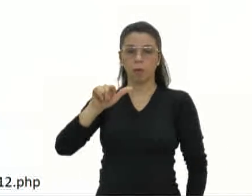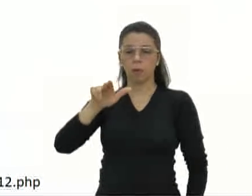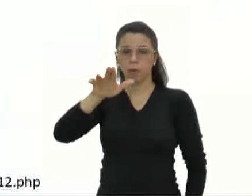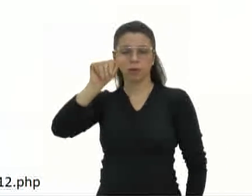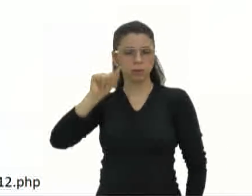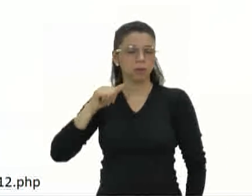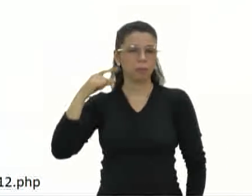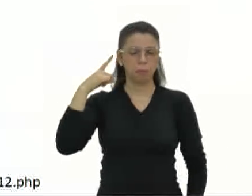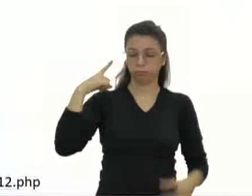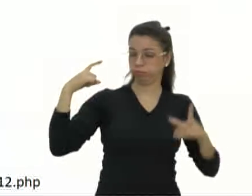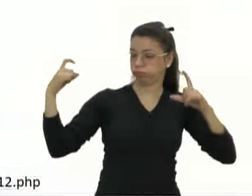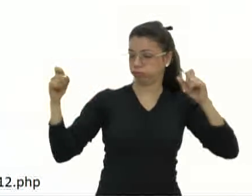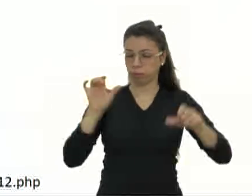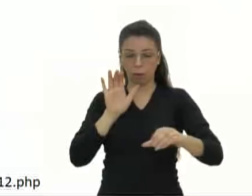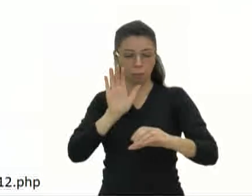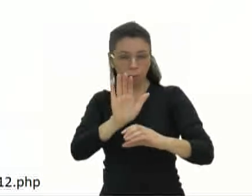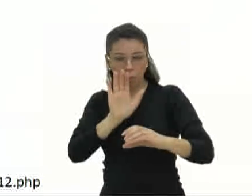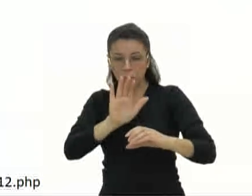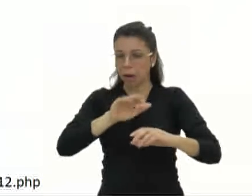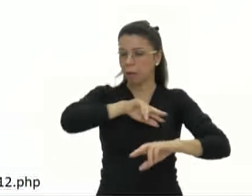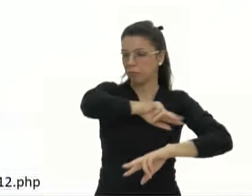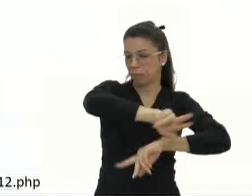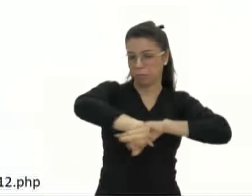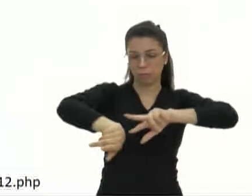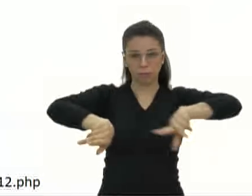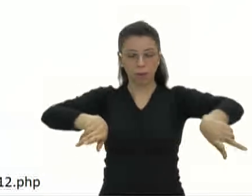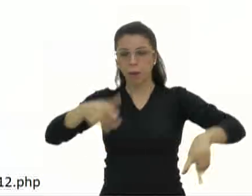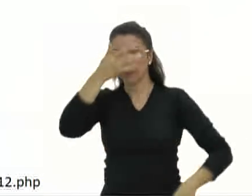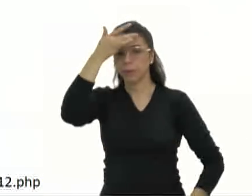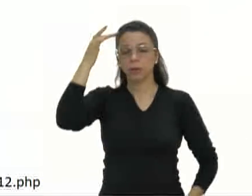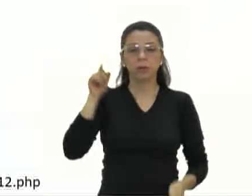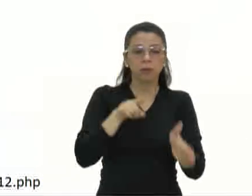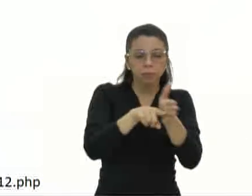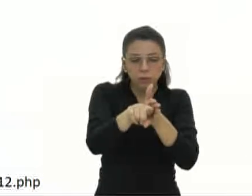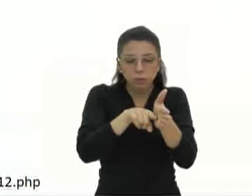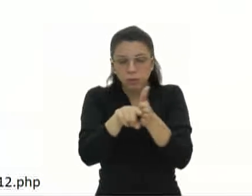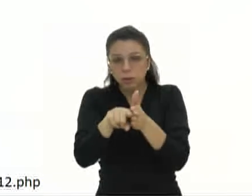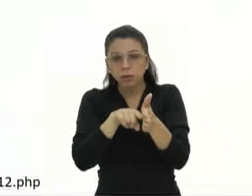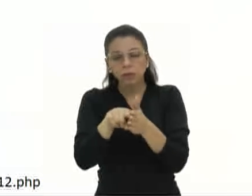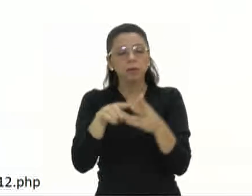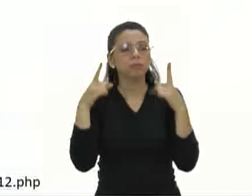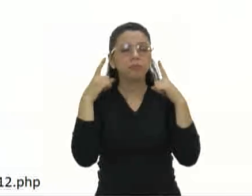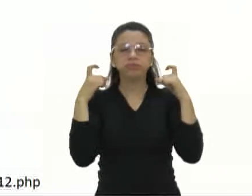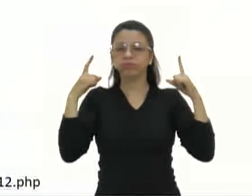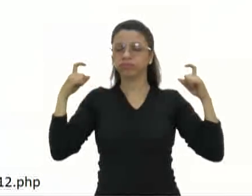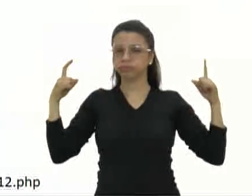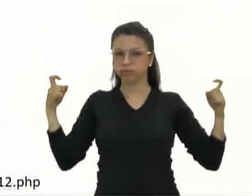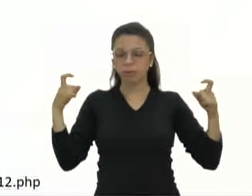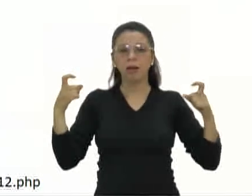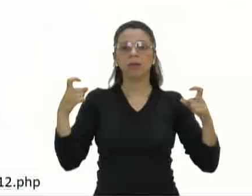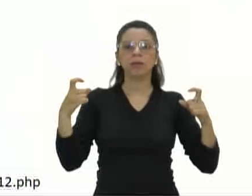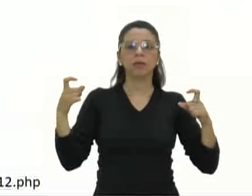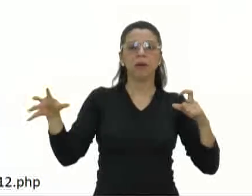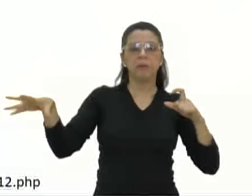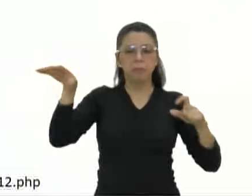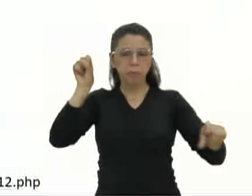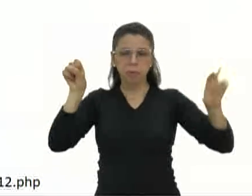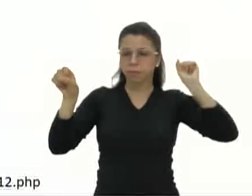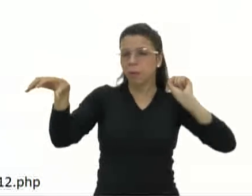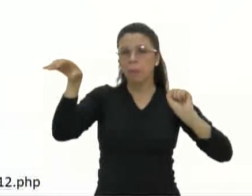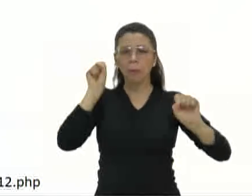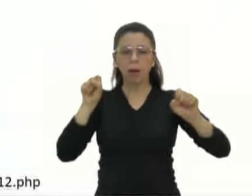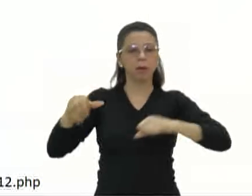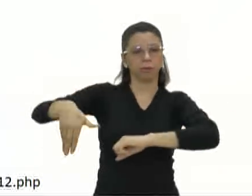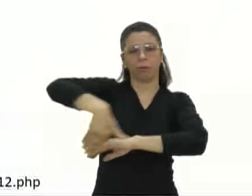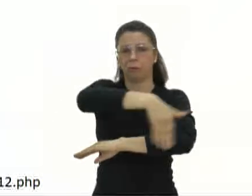toda parte. Segundo especialistas, a overdose de barulho a que estamos sujeitos diariamente, seja nas